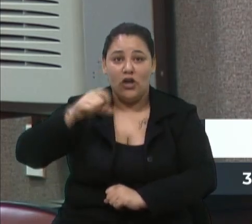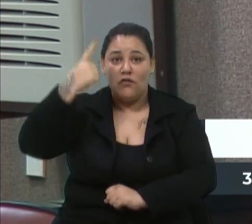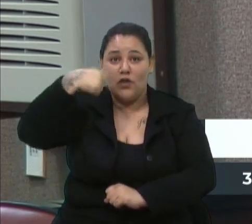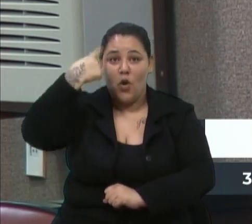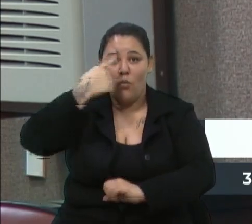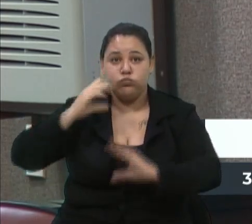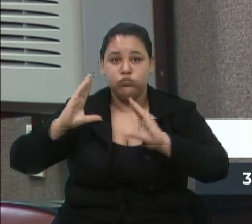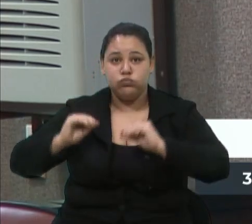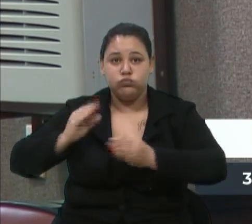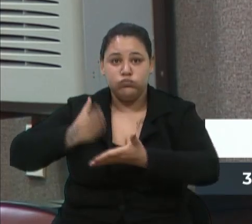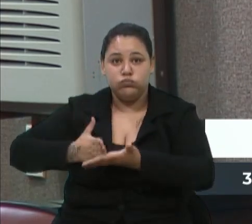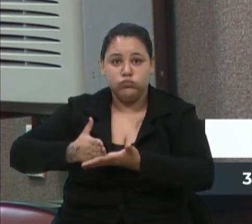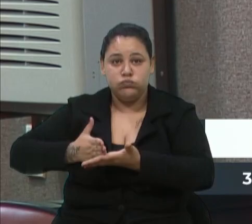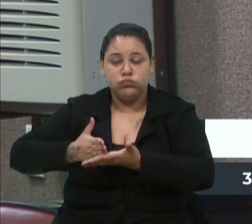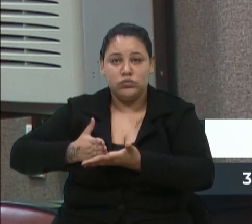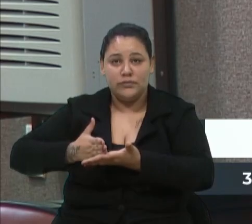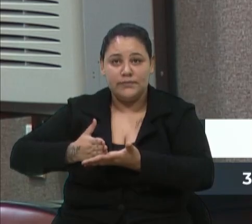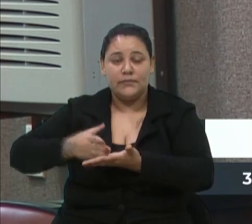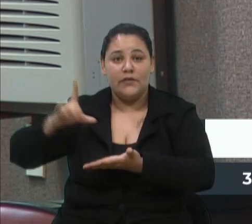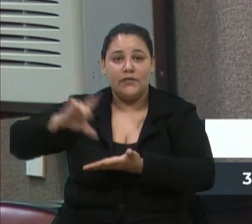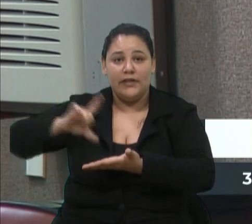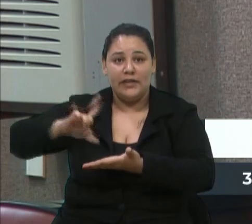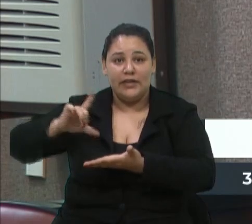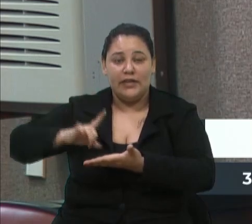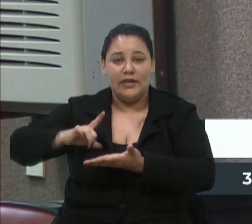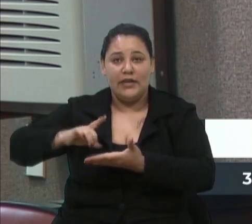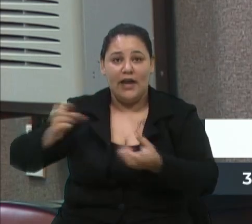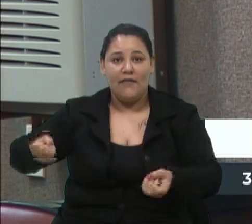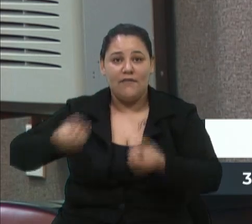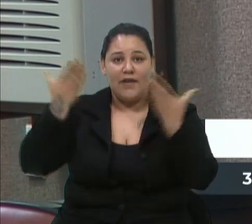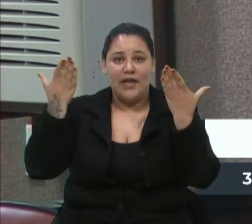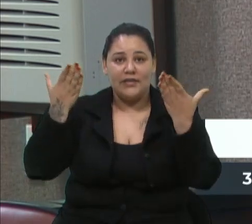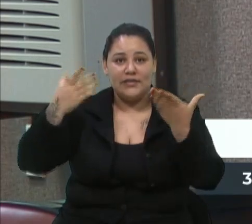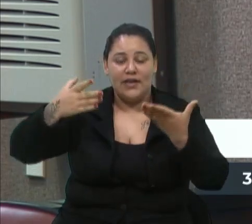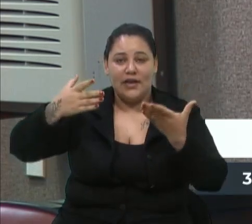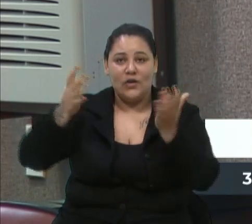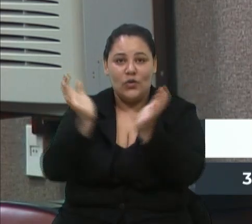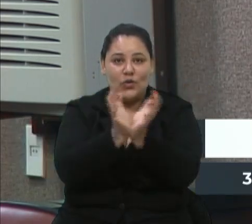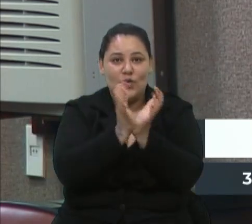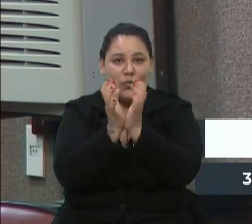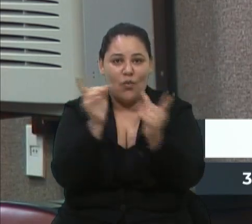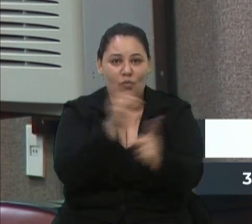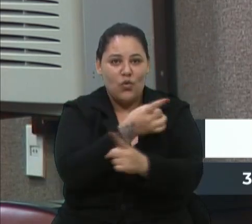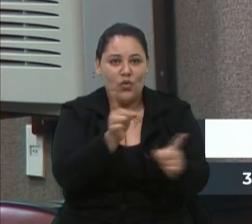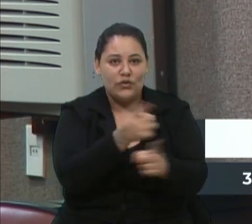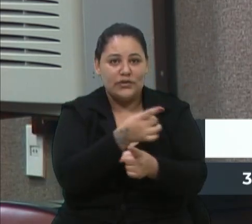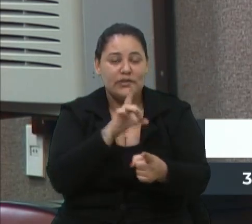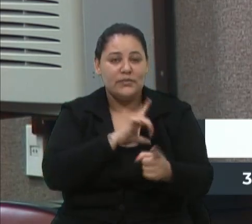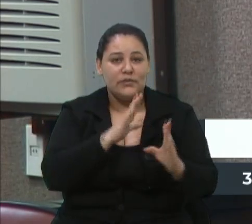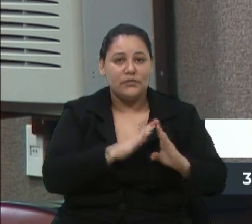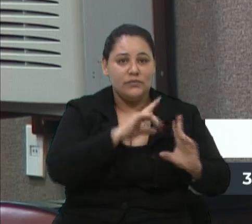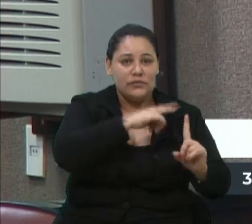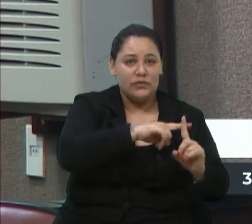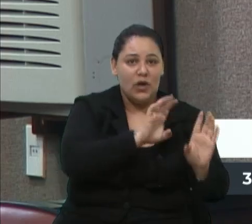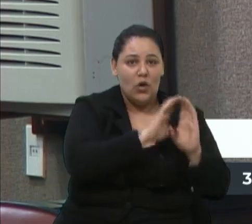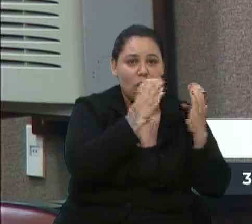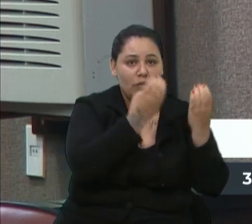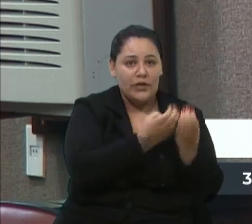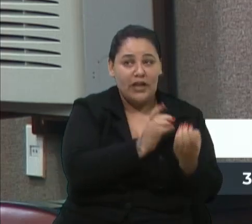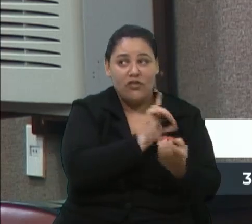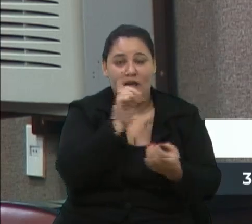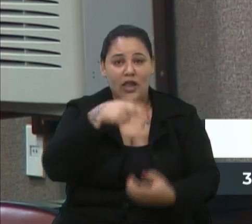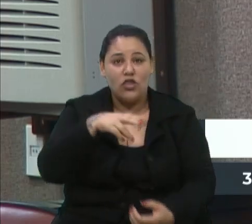19h30, né? E vai ter animação da banda Toque Legal e será no Salão da Comunidade de Nova